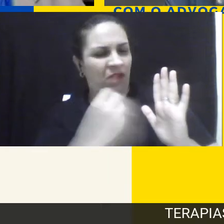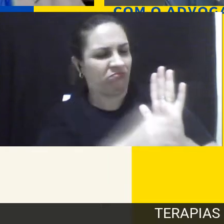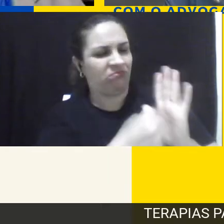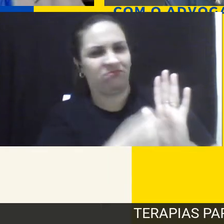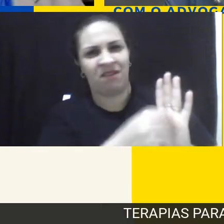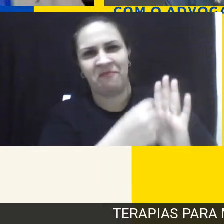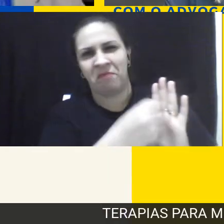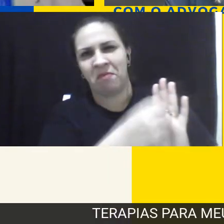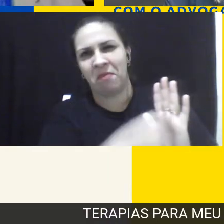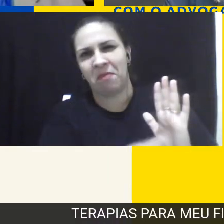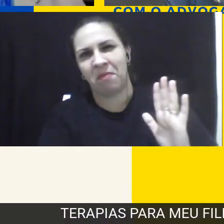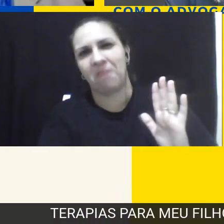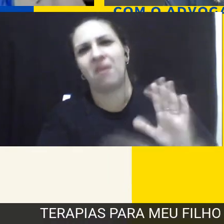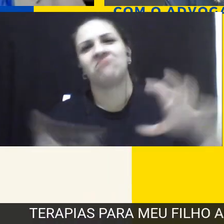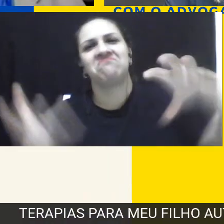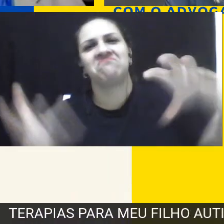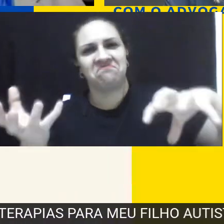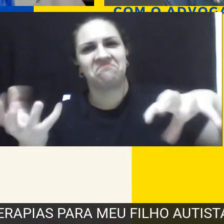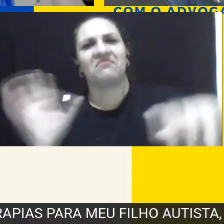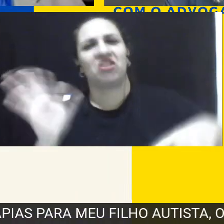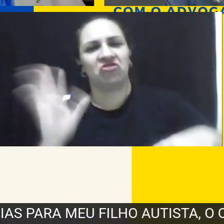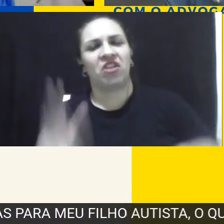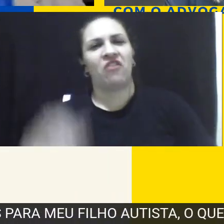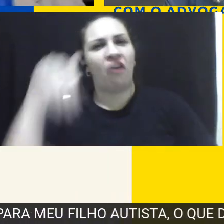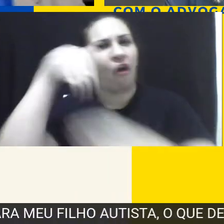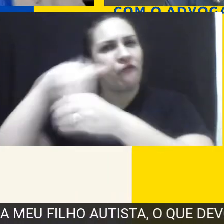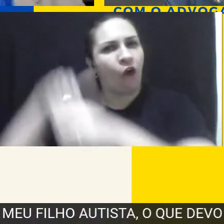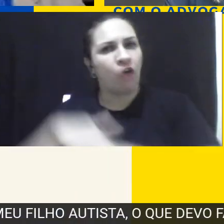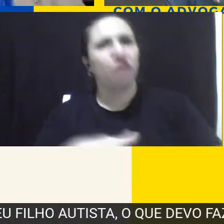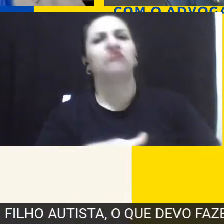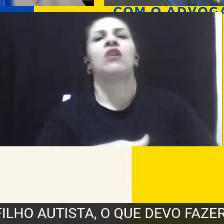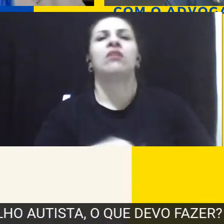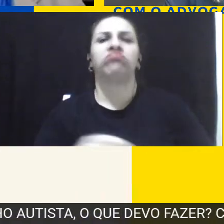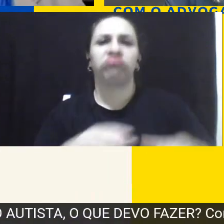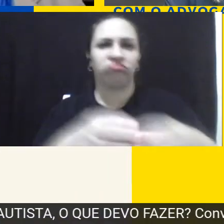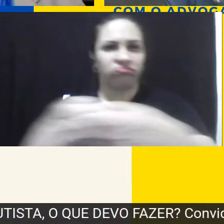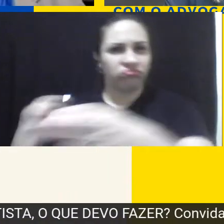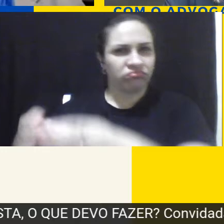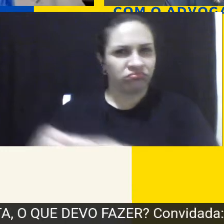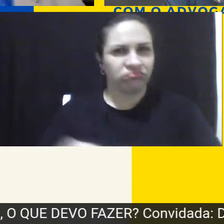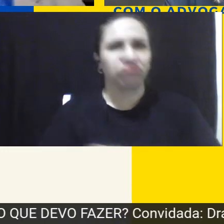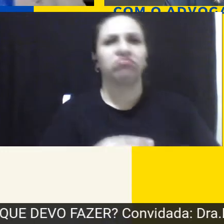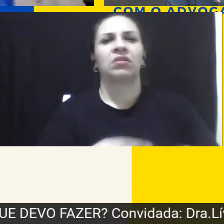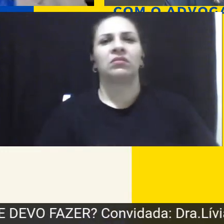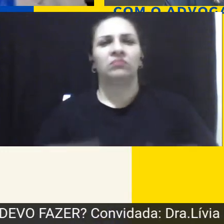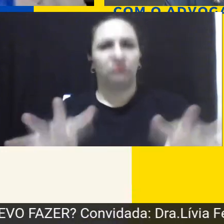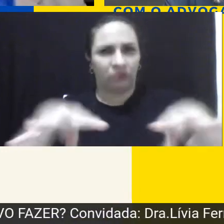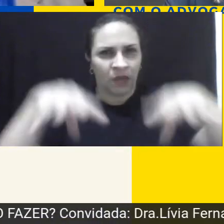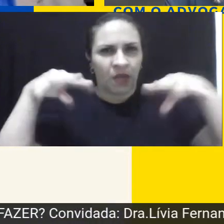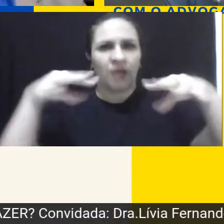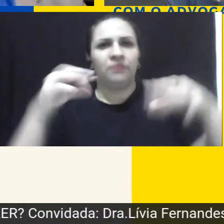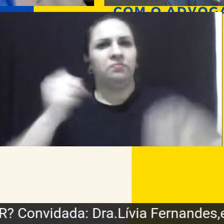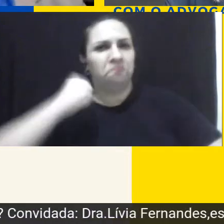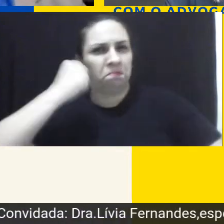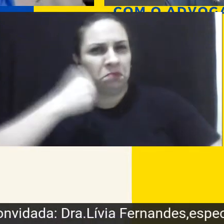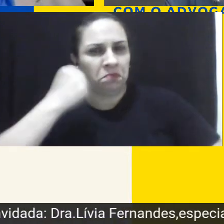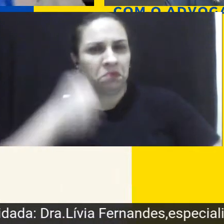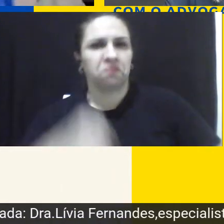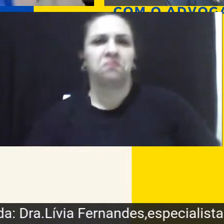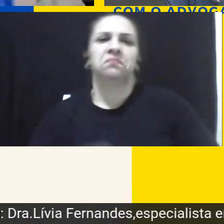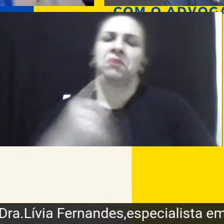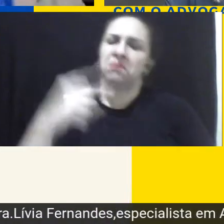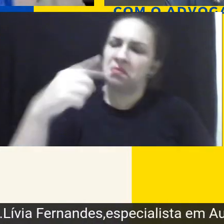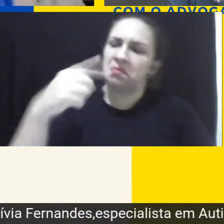Congresso Nacional, a gente sabe, passa pelas comissões, passa pelo plenário, depois vai para o Senado,